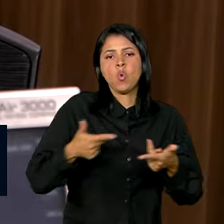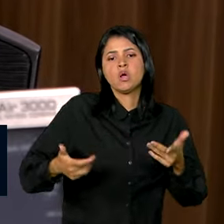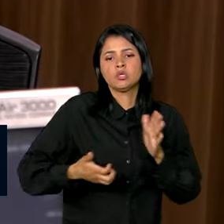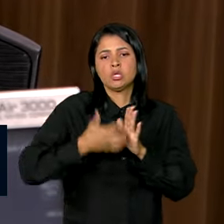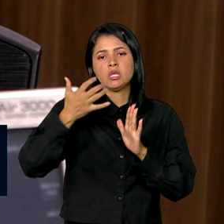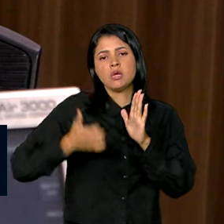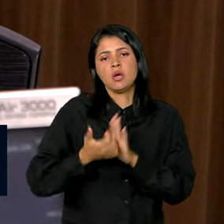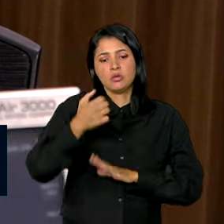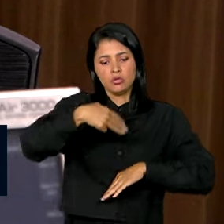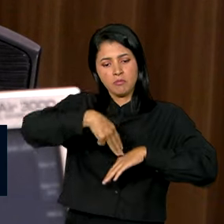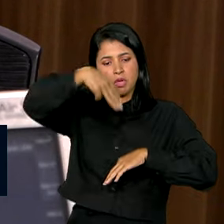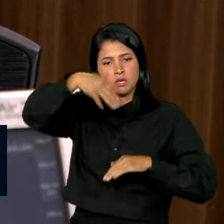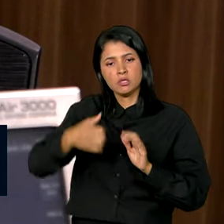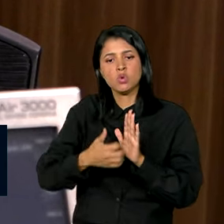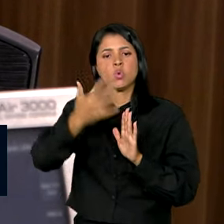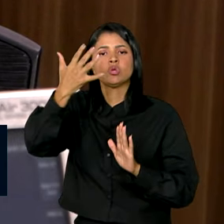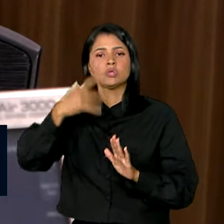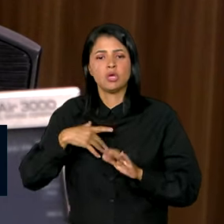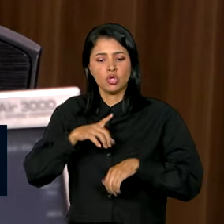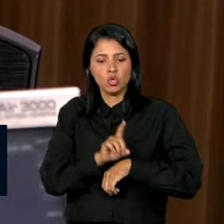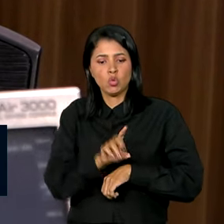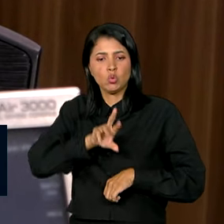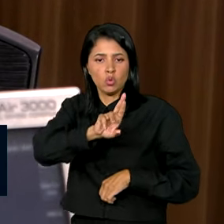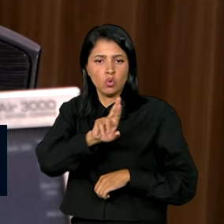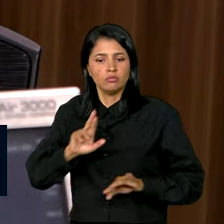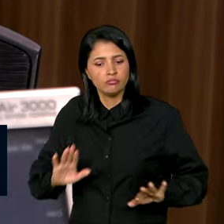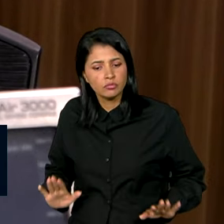doutores. Então, nós estamos estimulando